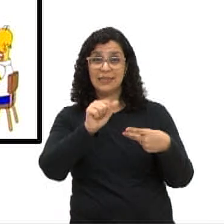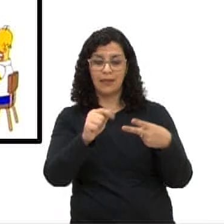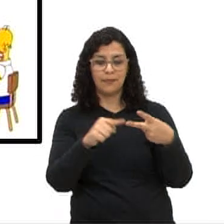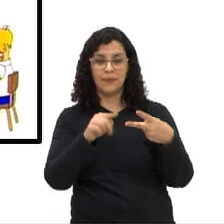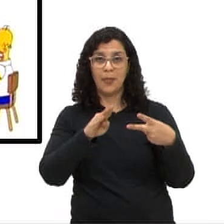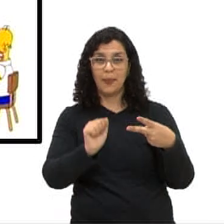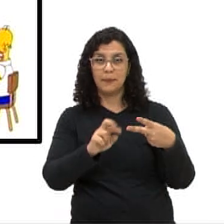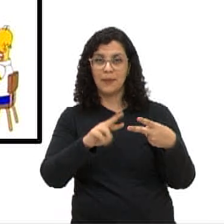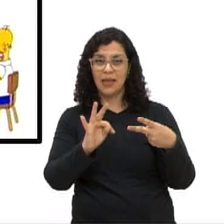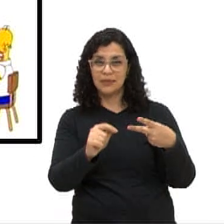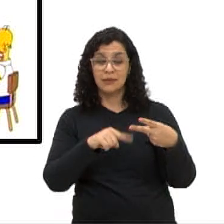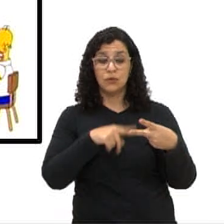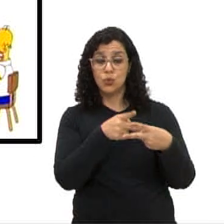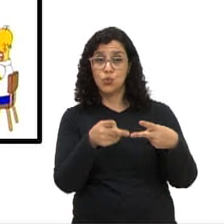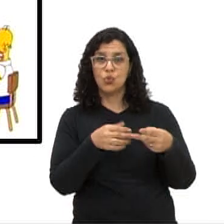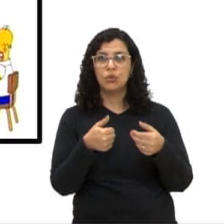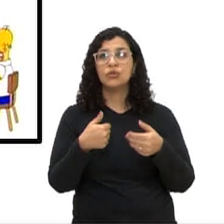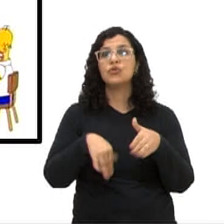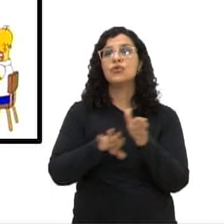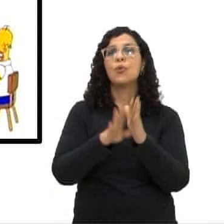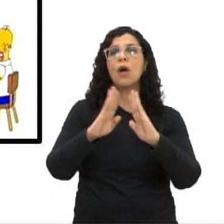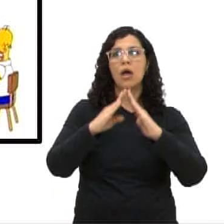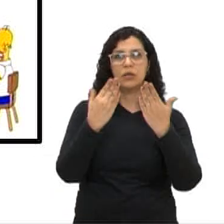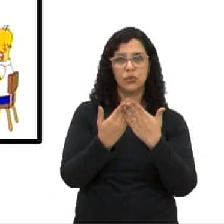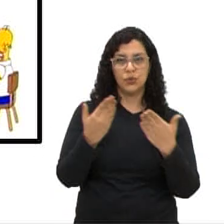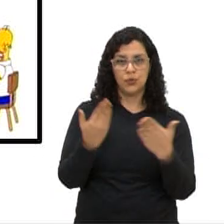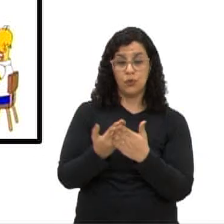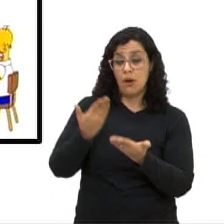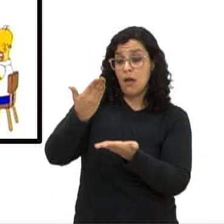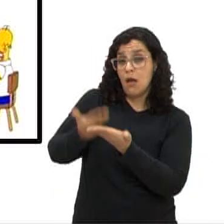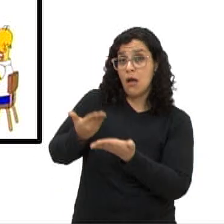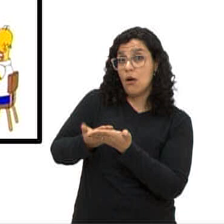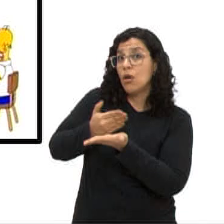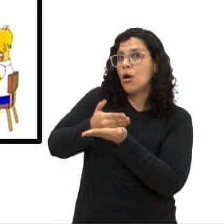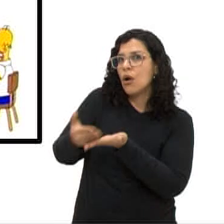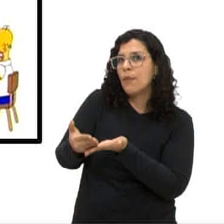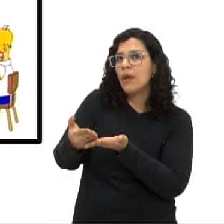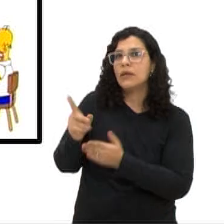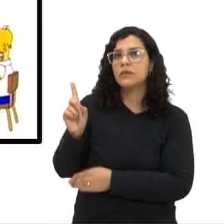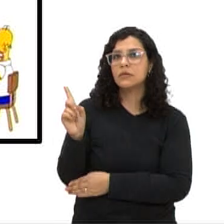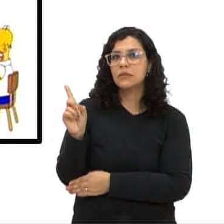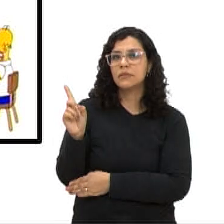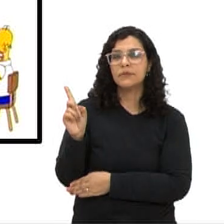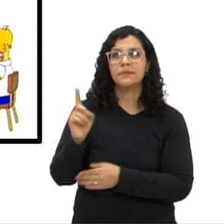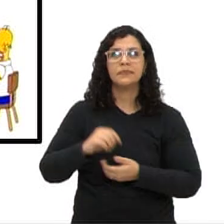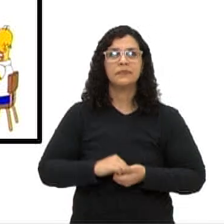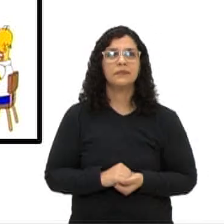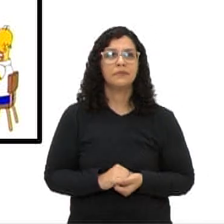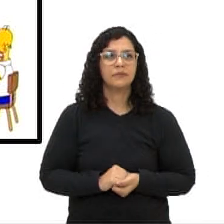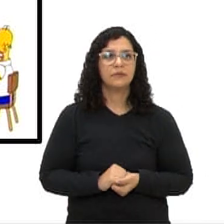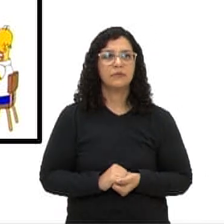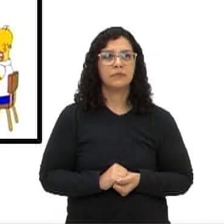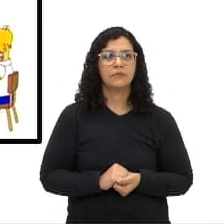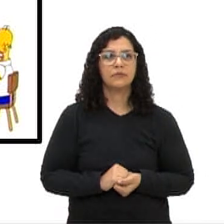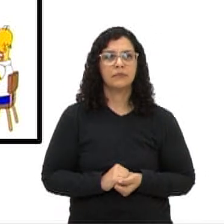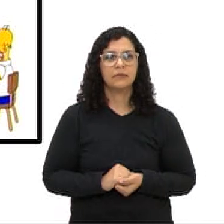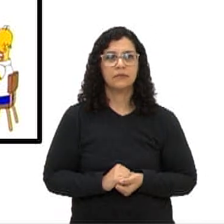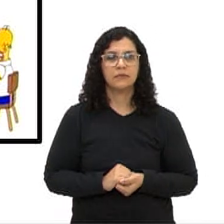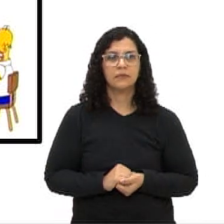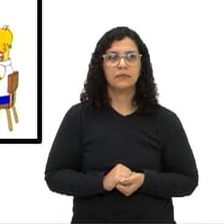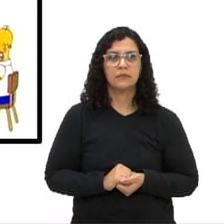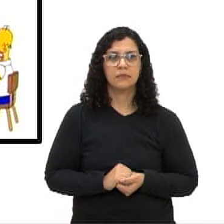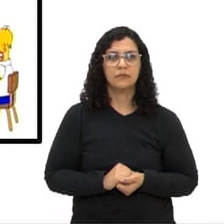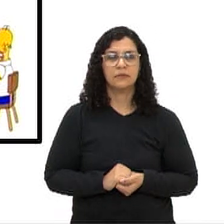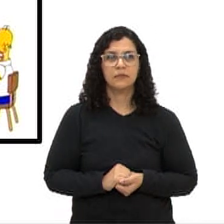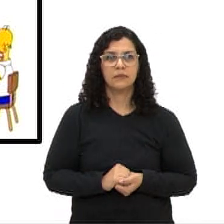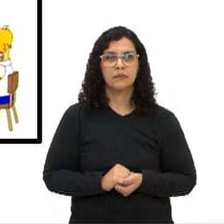Las clases empiezan a las 8 e terminam a las 2. a las 11:30 temos um